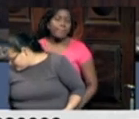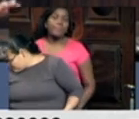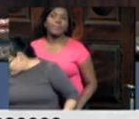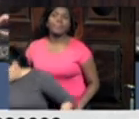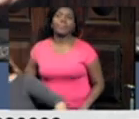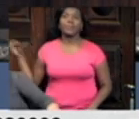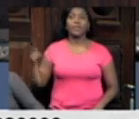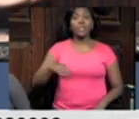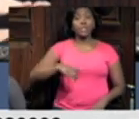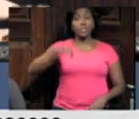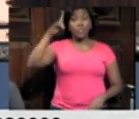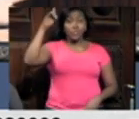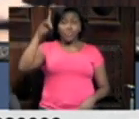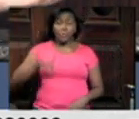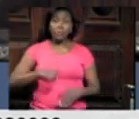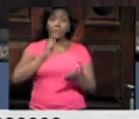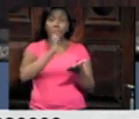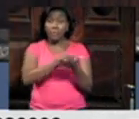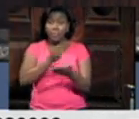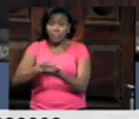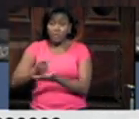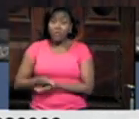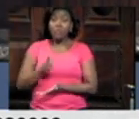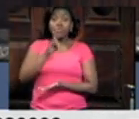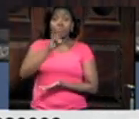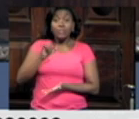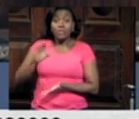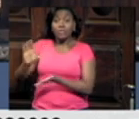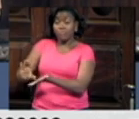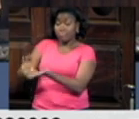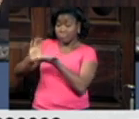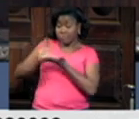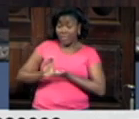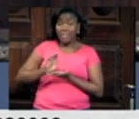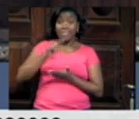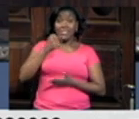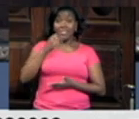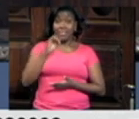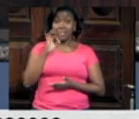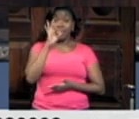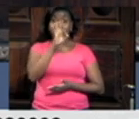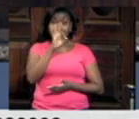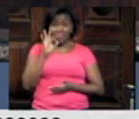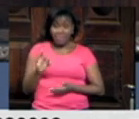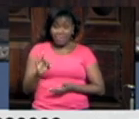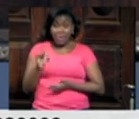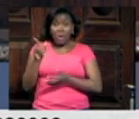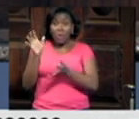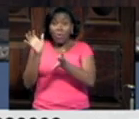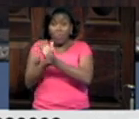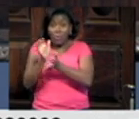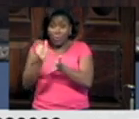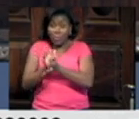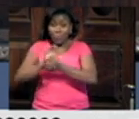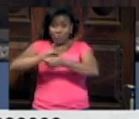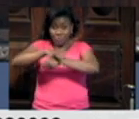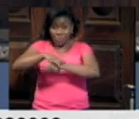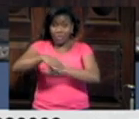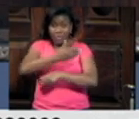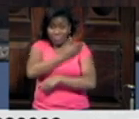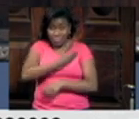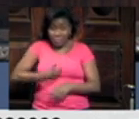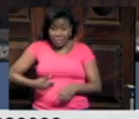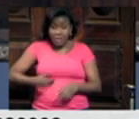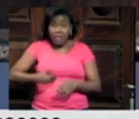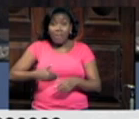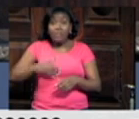que no dia de ontem recebeu 70% do grupo da segurança pública,